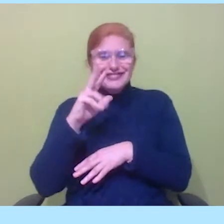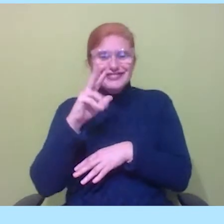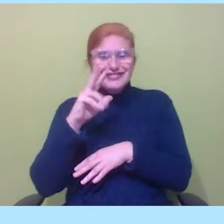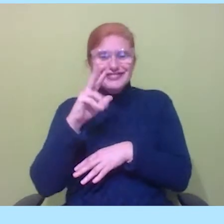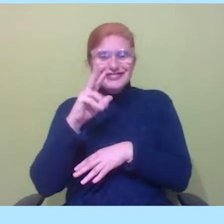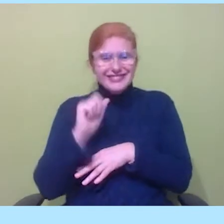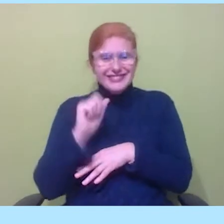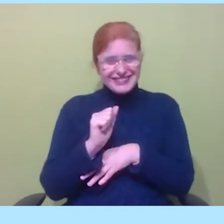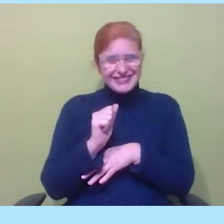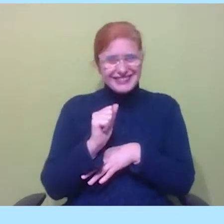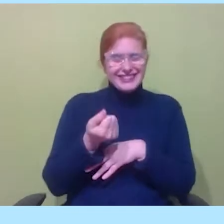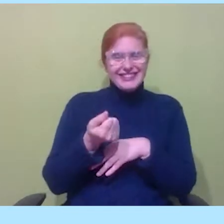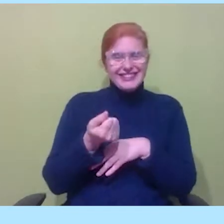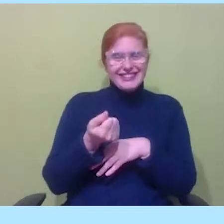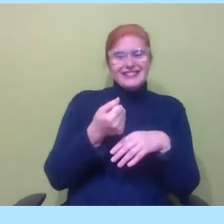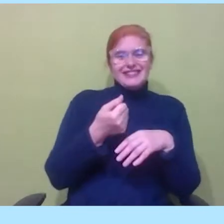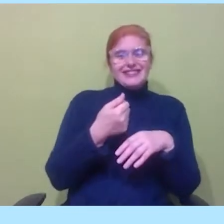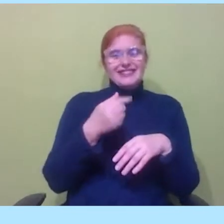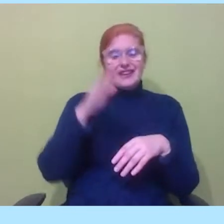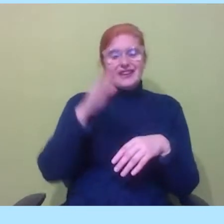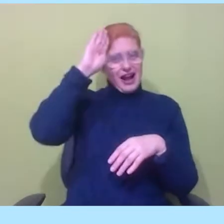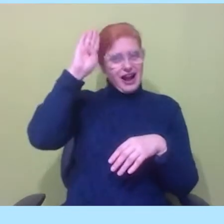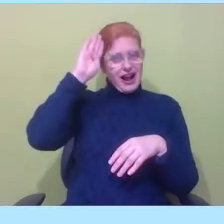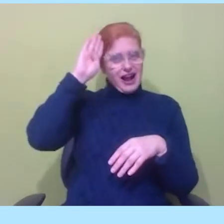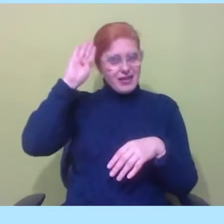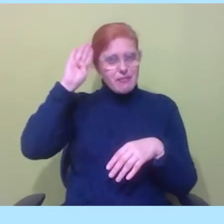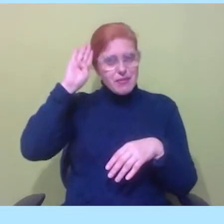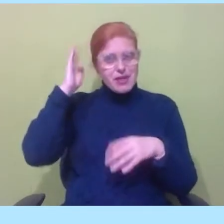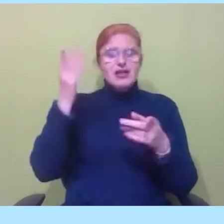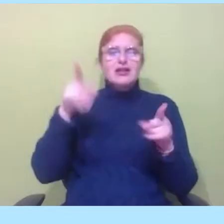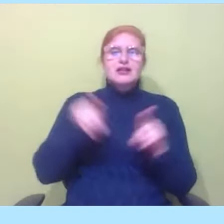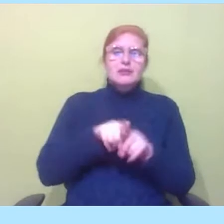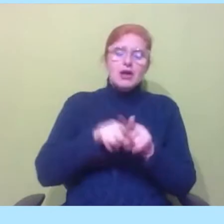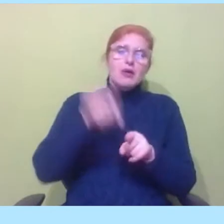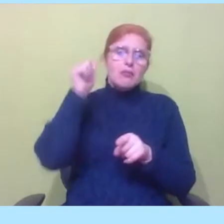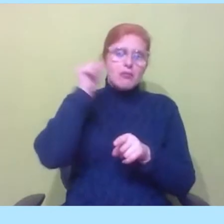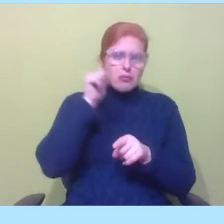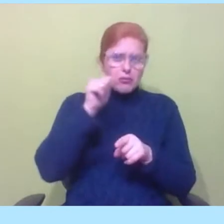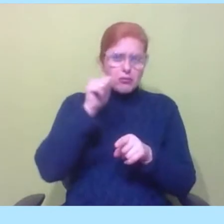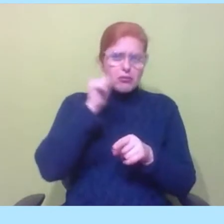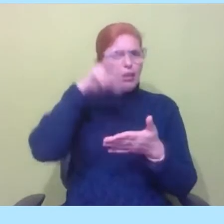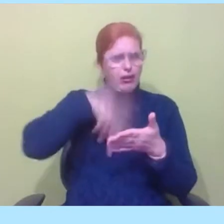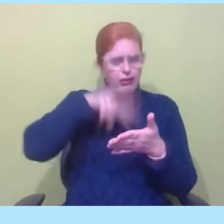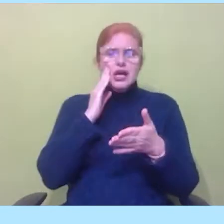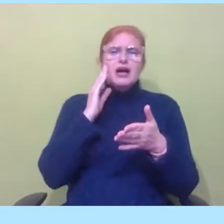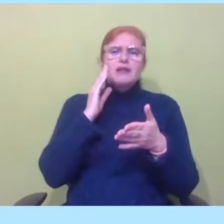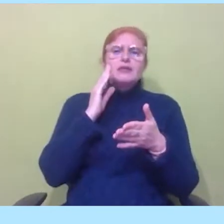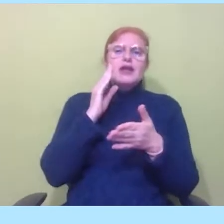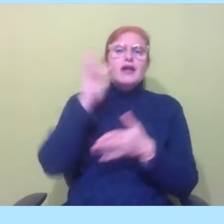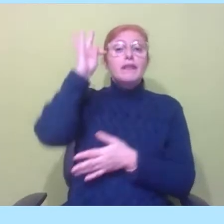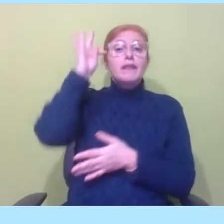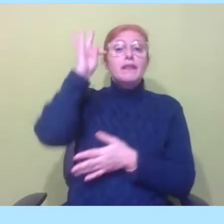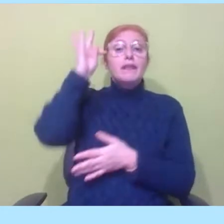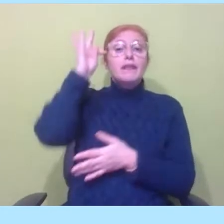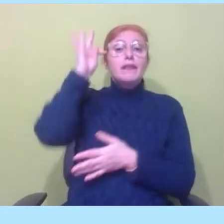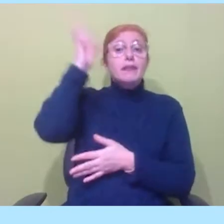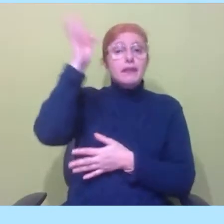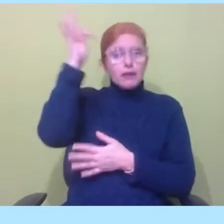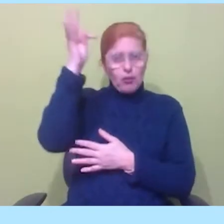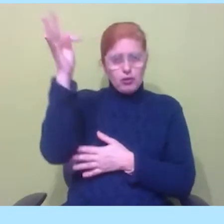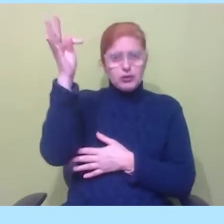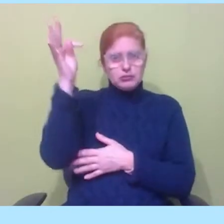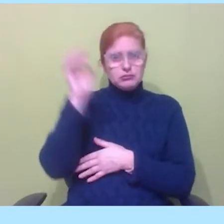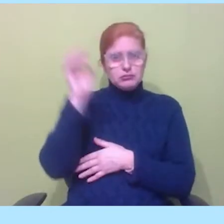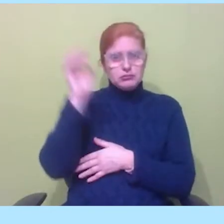mulher muito literada, muito bem situada nas questões teóricas, e eu confio nessas mulheres